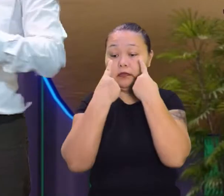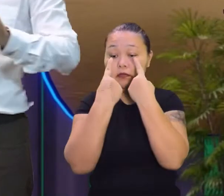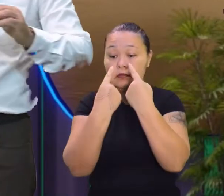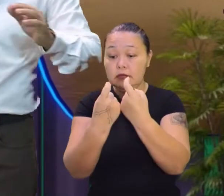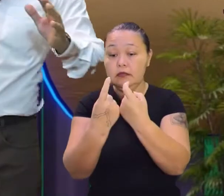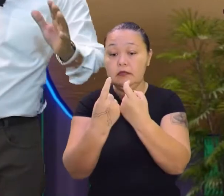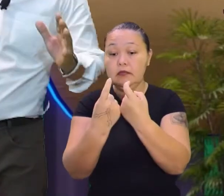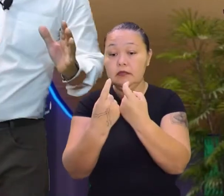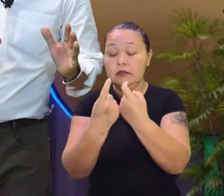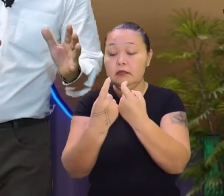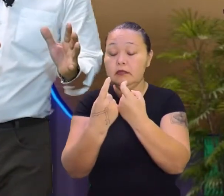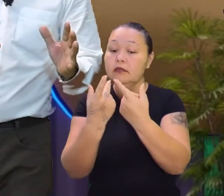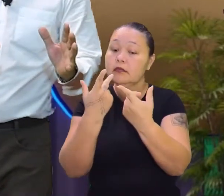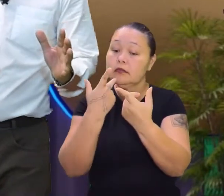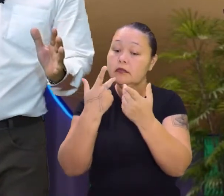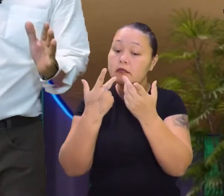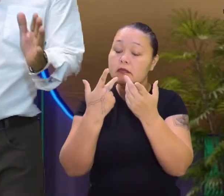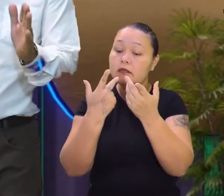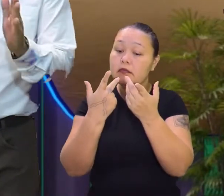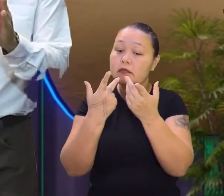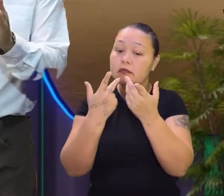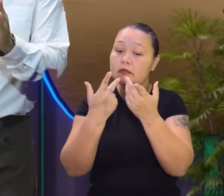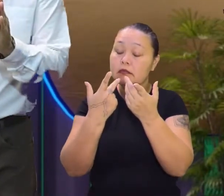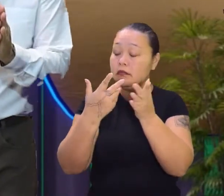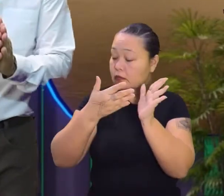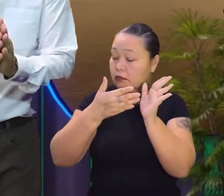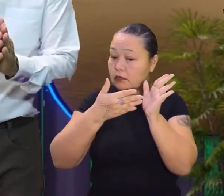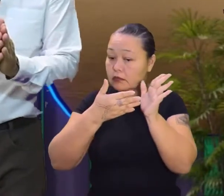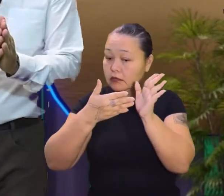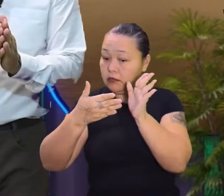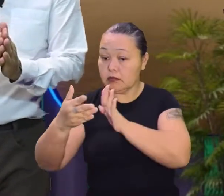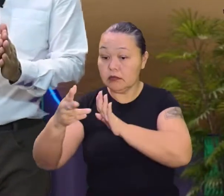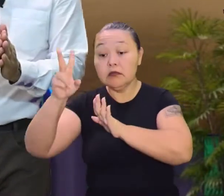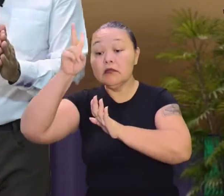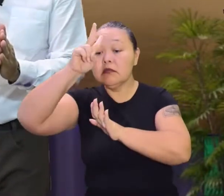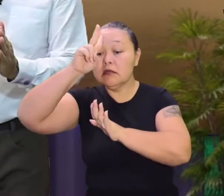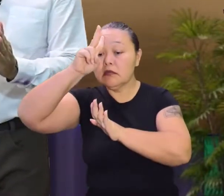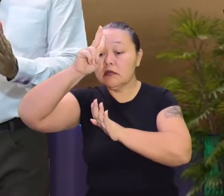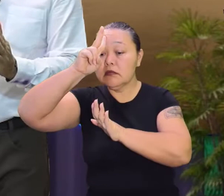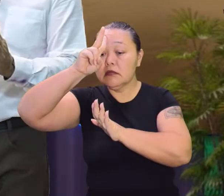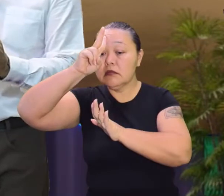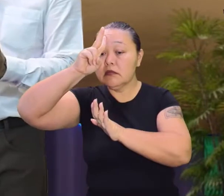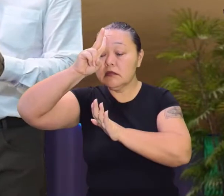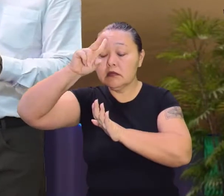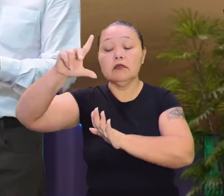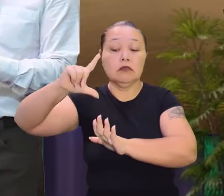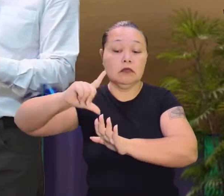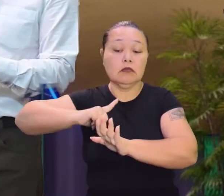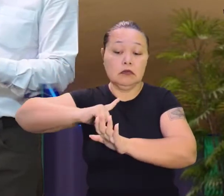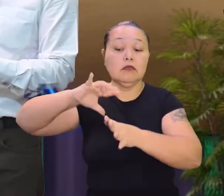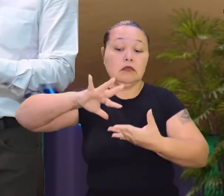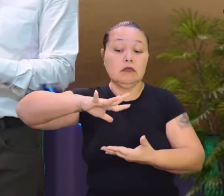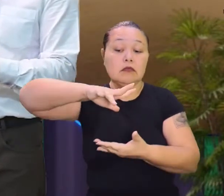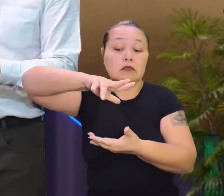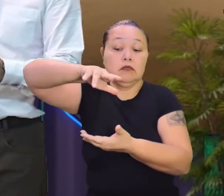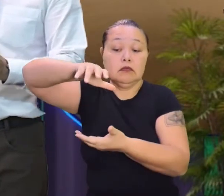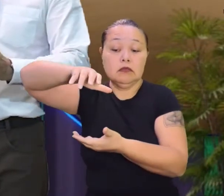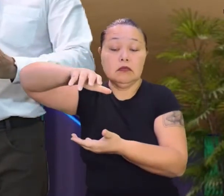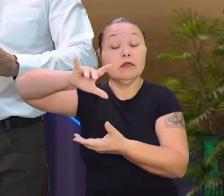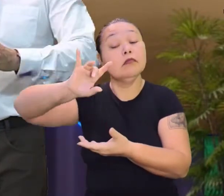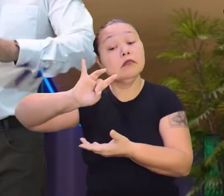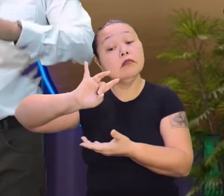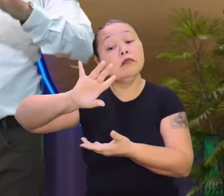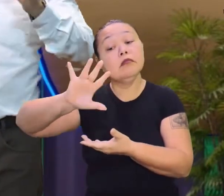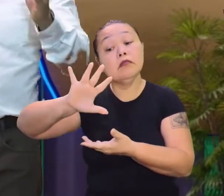interessante falar que em um determinado momento histórico existia já essa globalização. Exato. Só